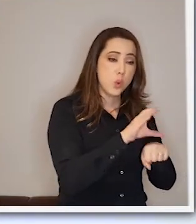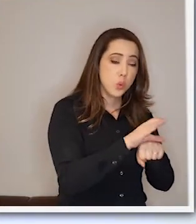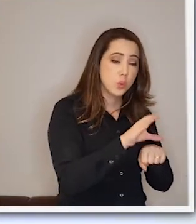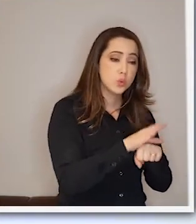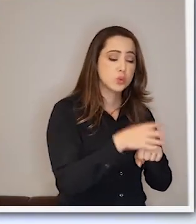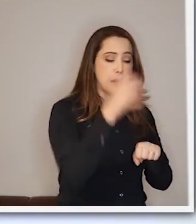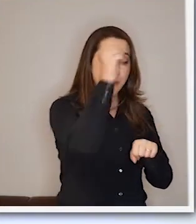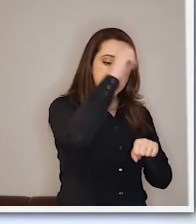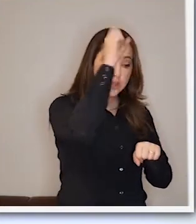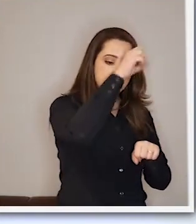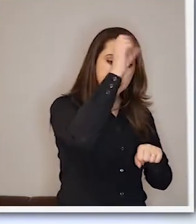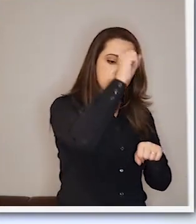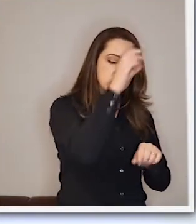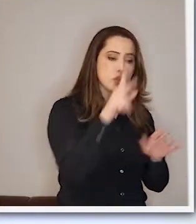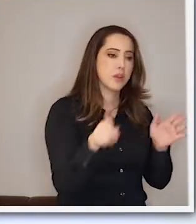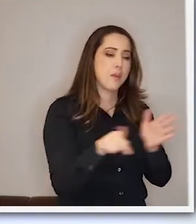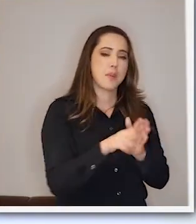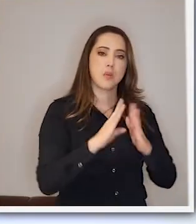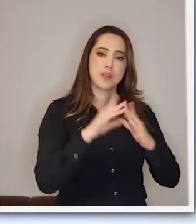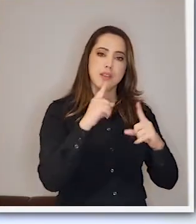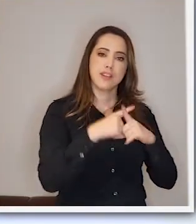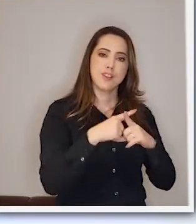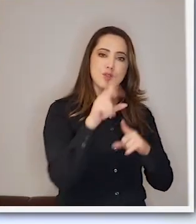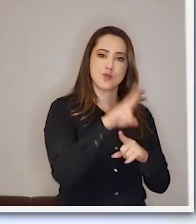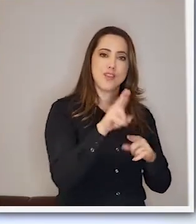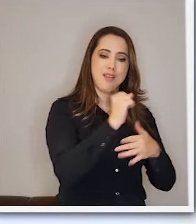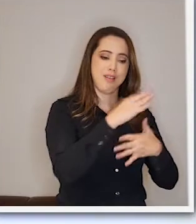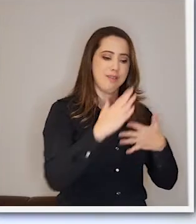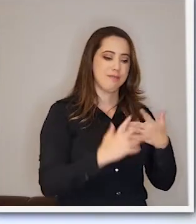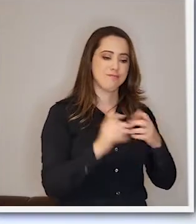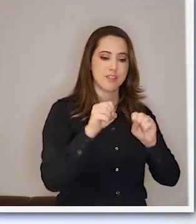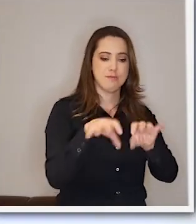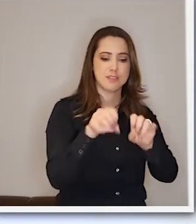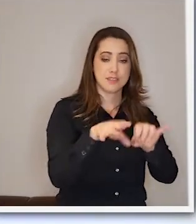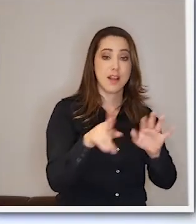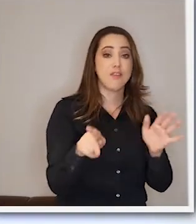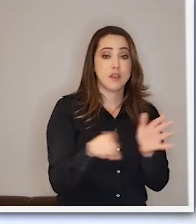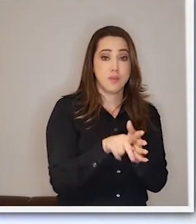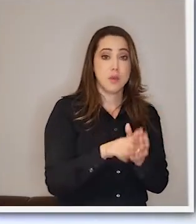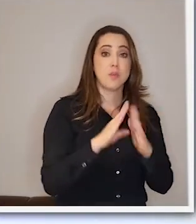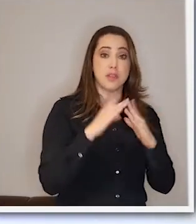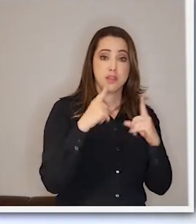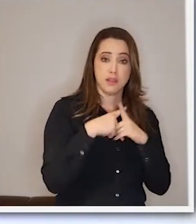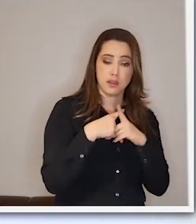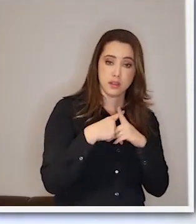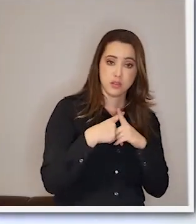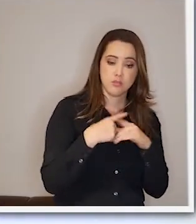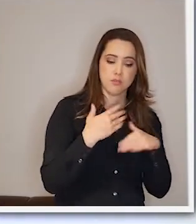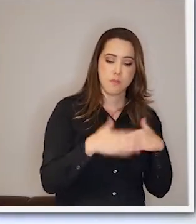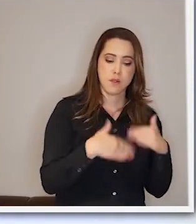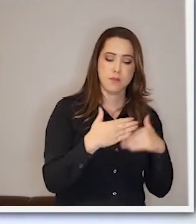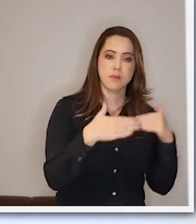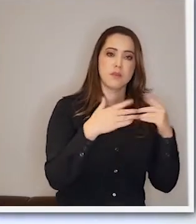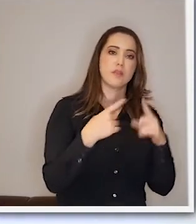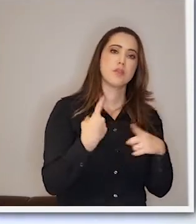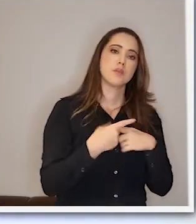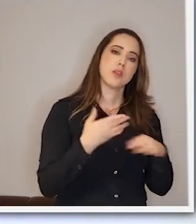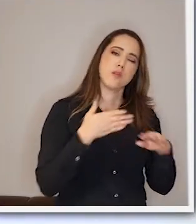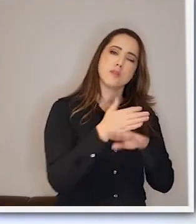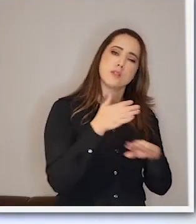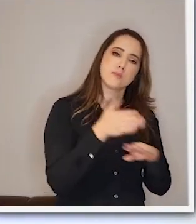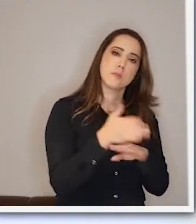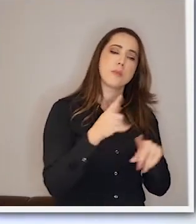eu apliquei o conhecimento aprendido nos primeiros cursos na própria igreja. Eu ensinava Libras na igreja que eu